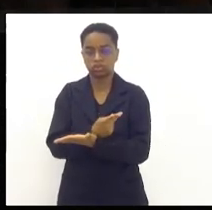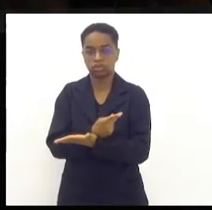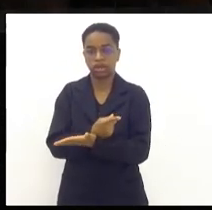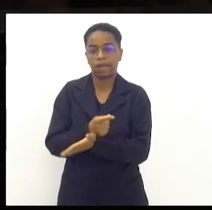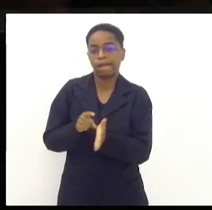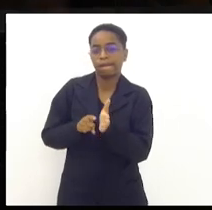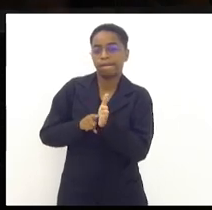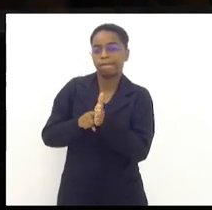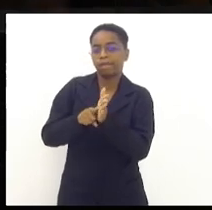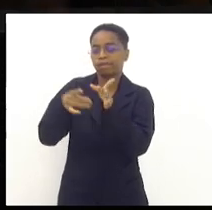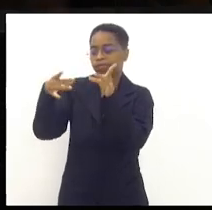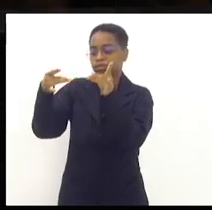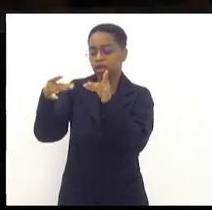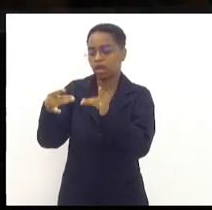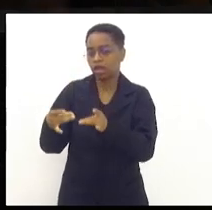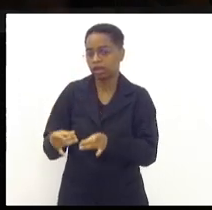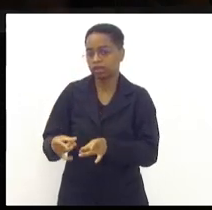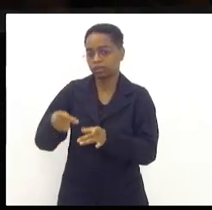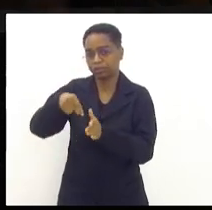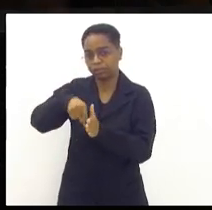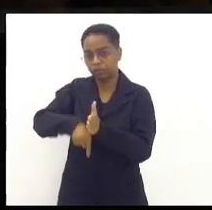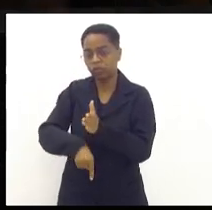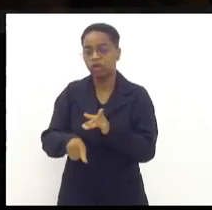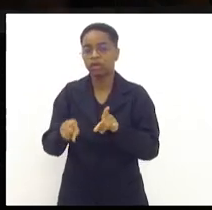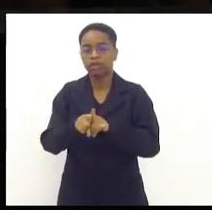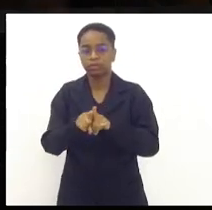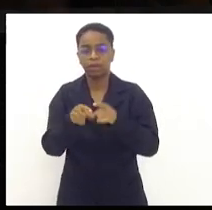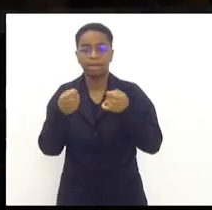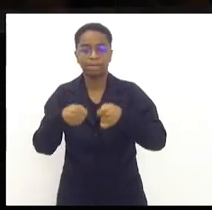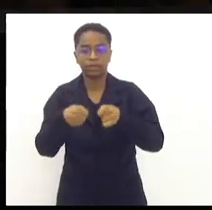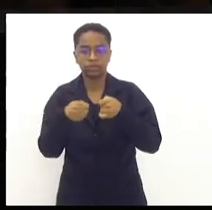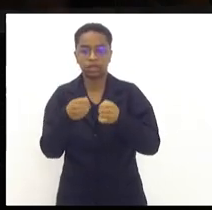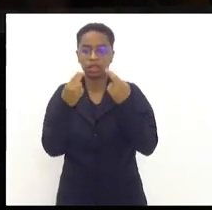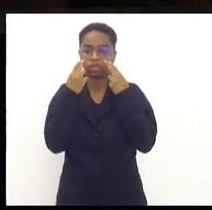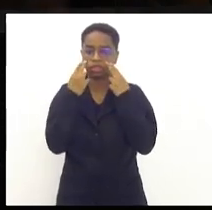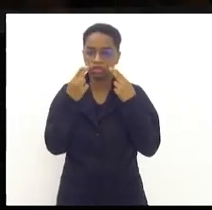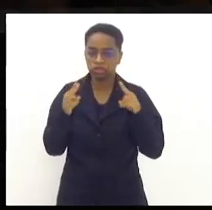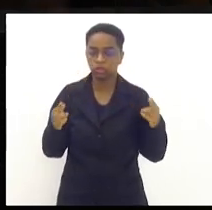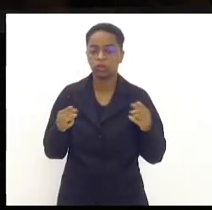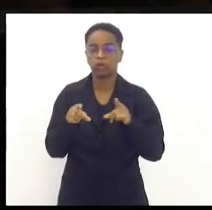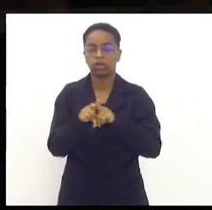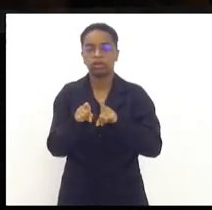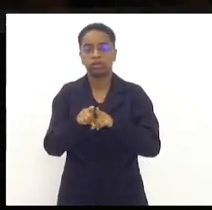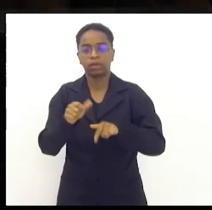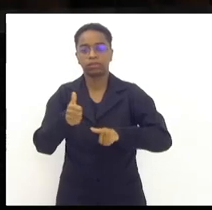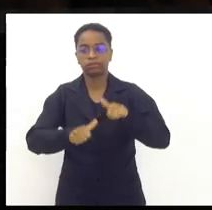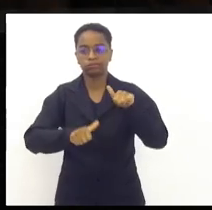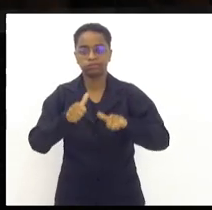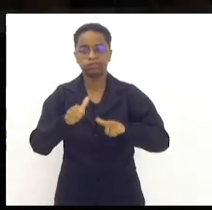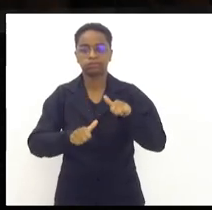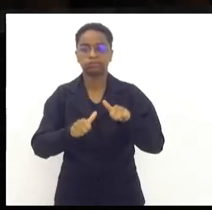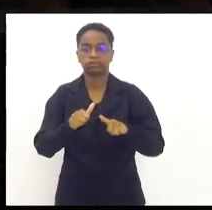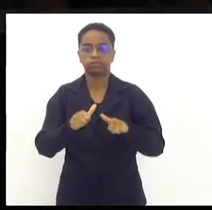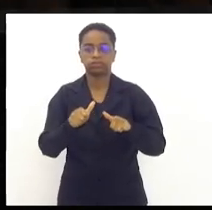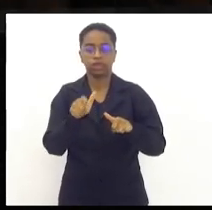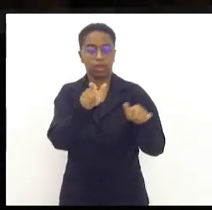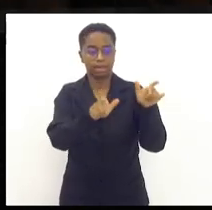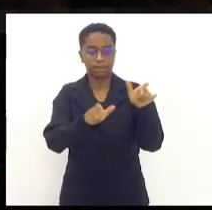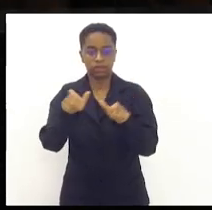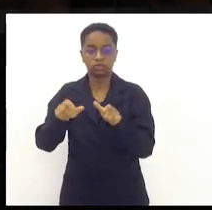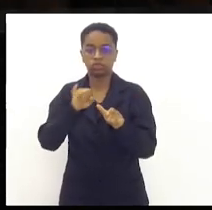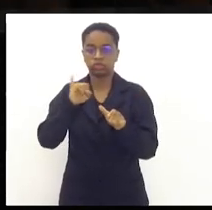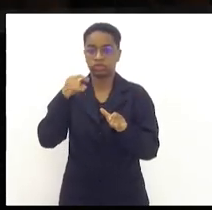ampla, inclusive coletiva de testemunha, verificação daquele que está sendo